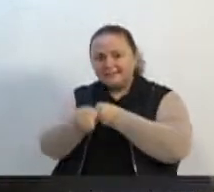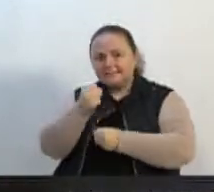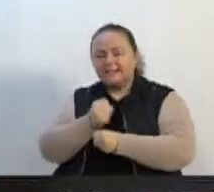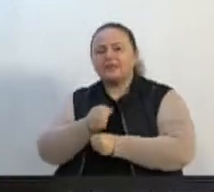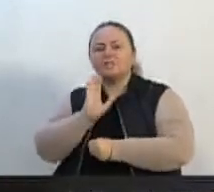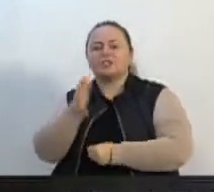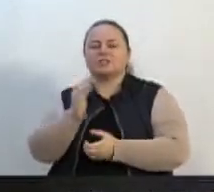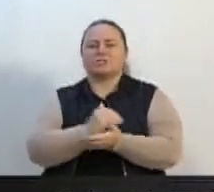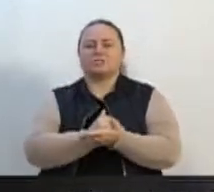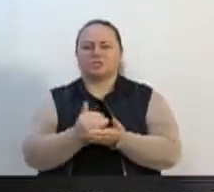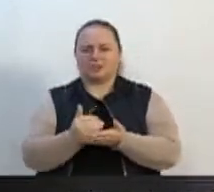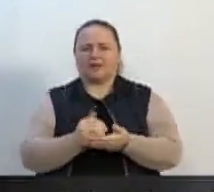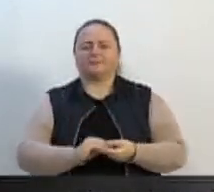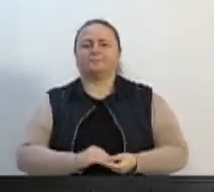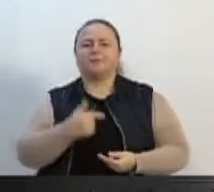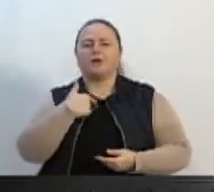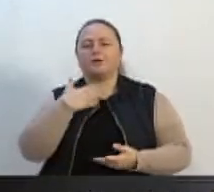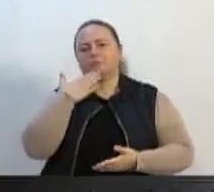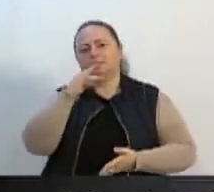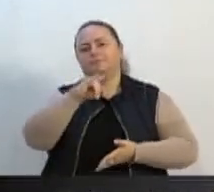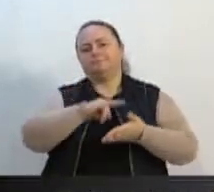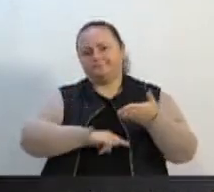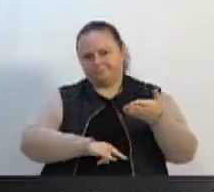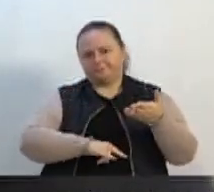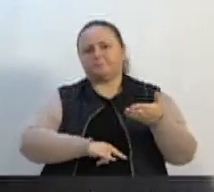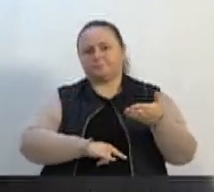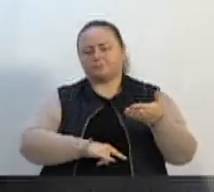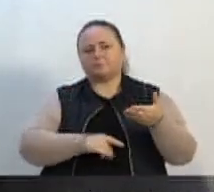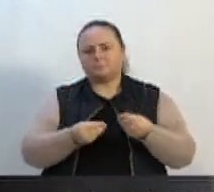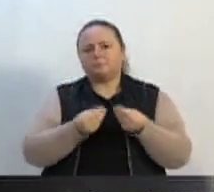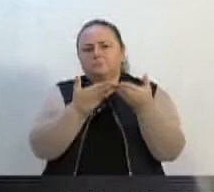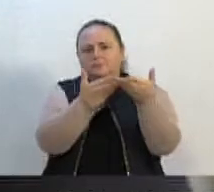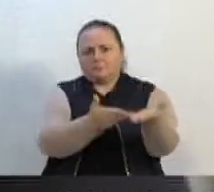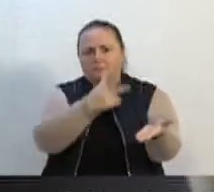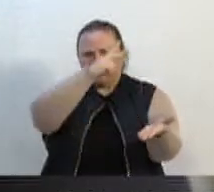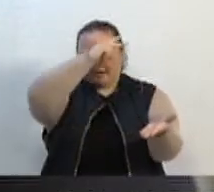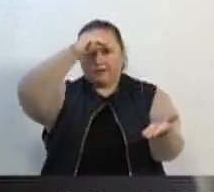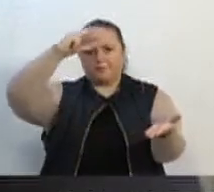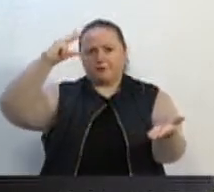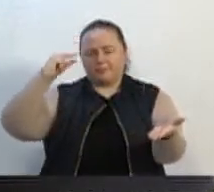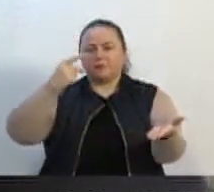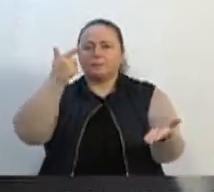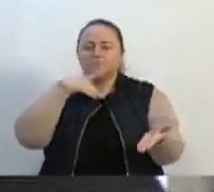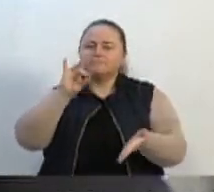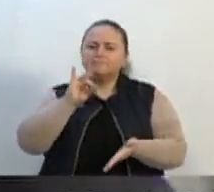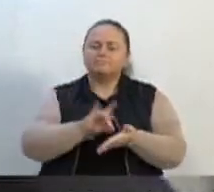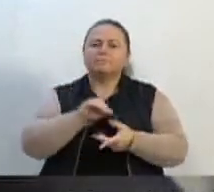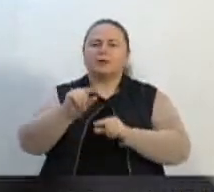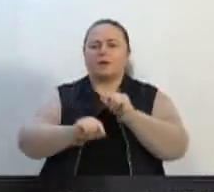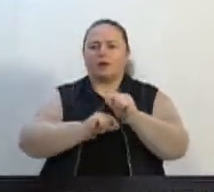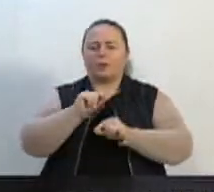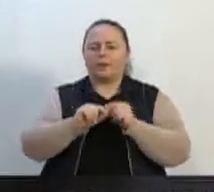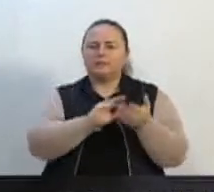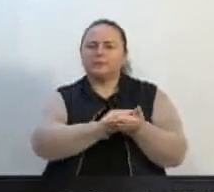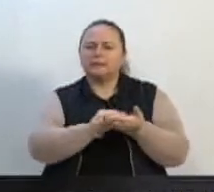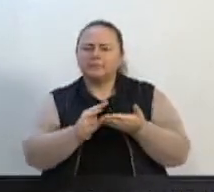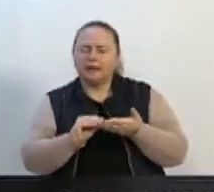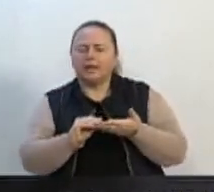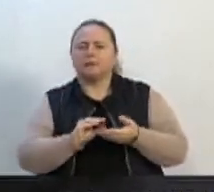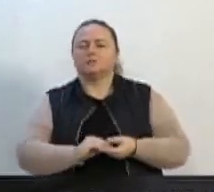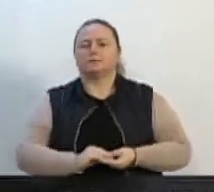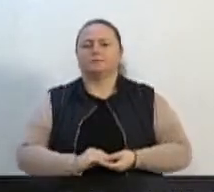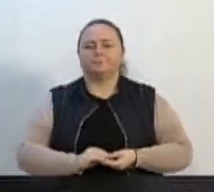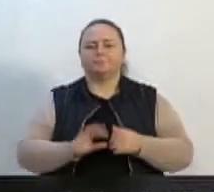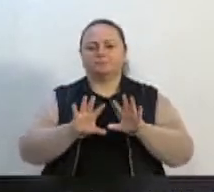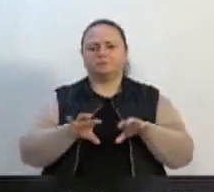iniciado. E eu fiz aqui um requerimento ao poder público para que trouxesse, na verdade, dados, e quero dividir esses dados. De um lado,